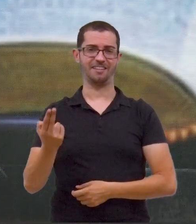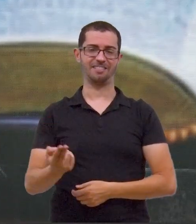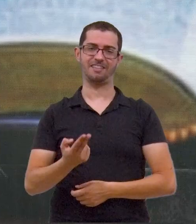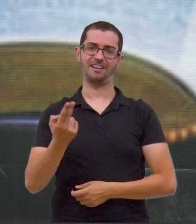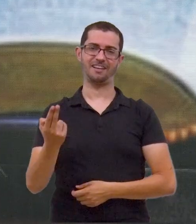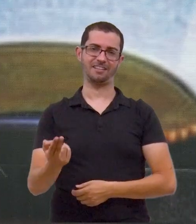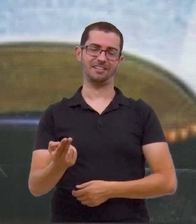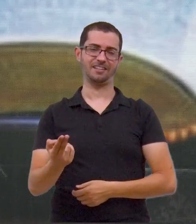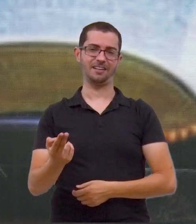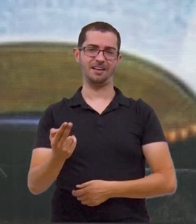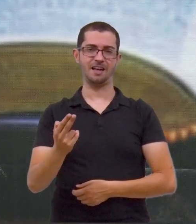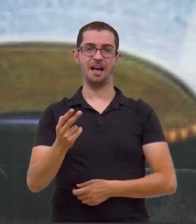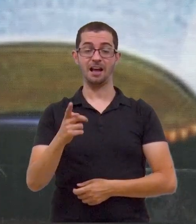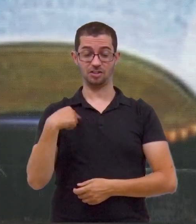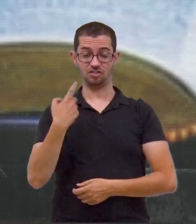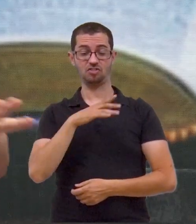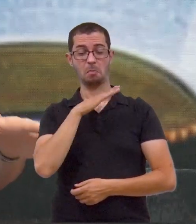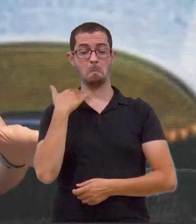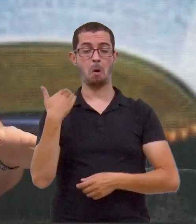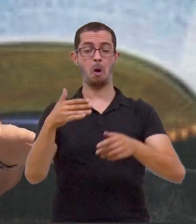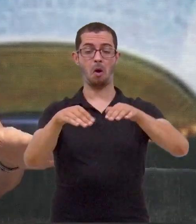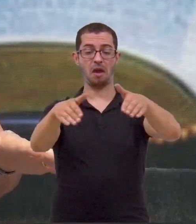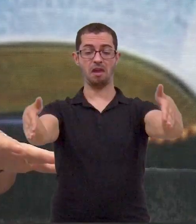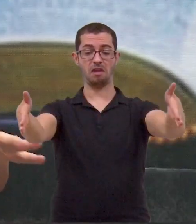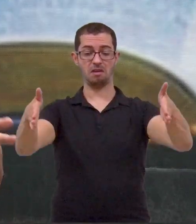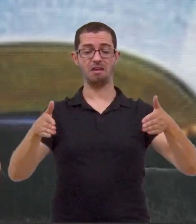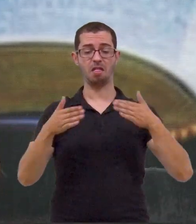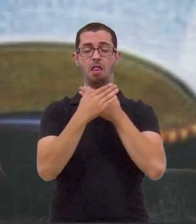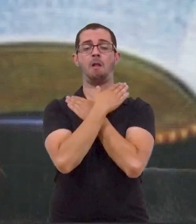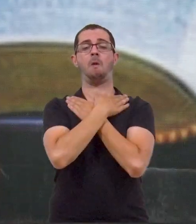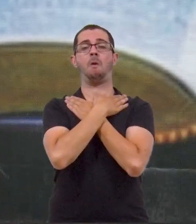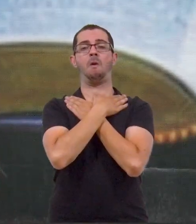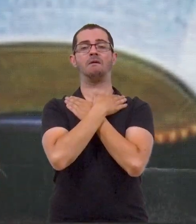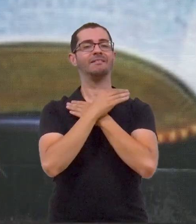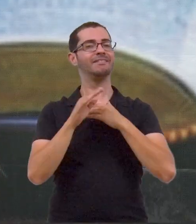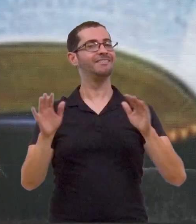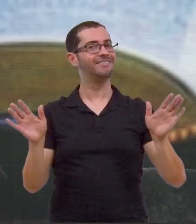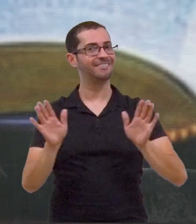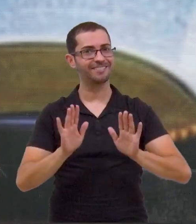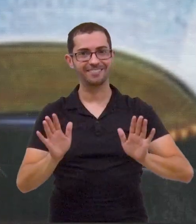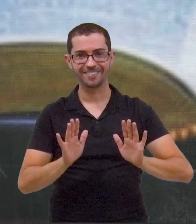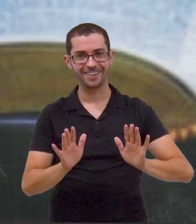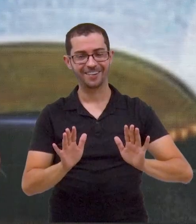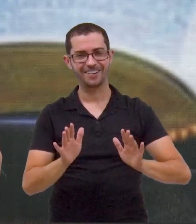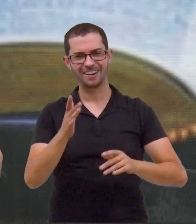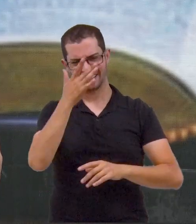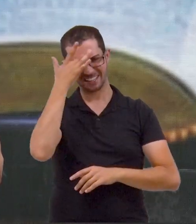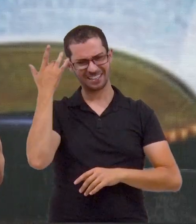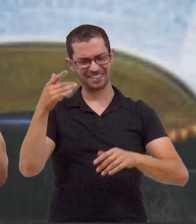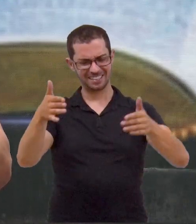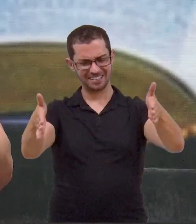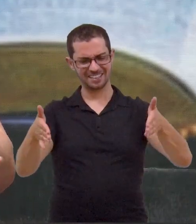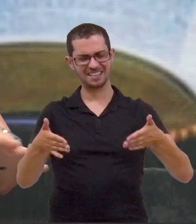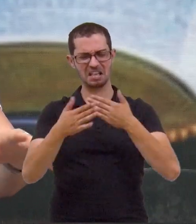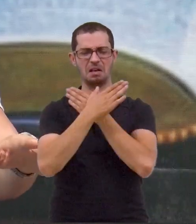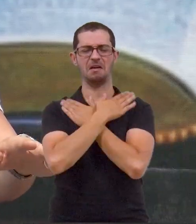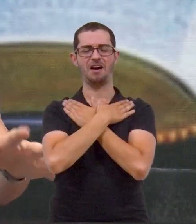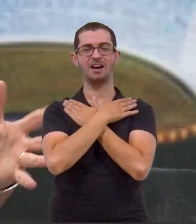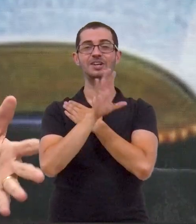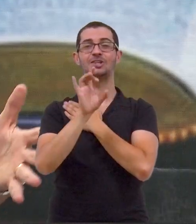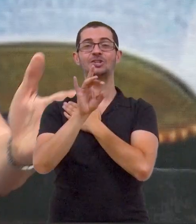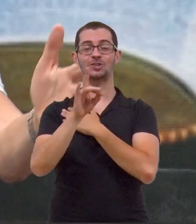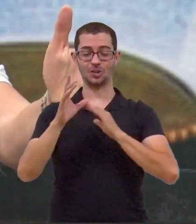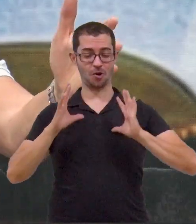acaba na tumba. Aquele aqui jaz é simplesmente uma figura para o